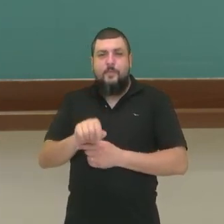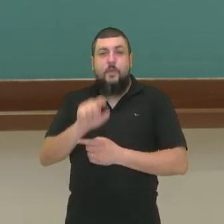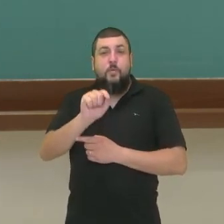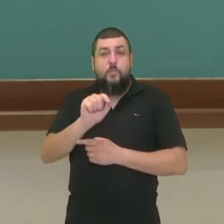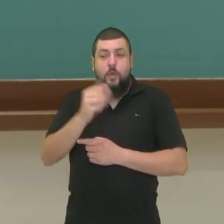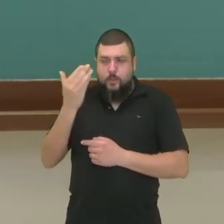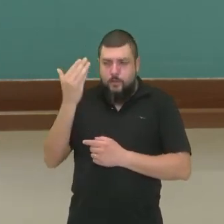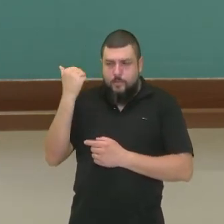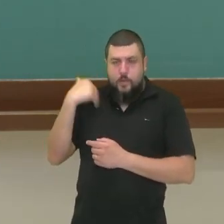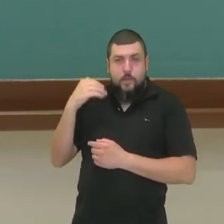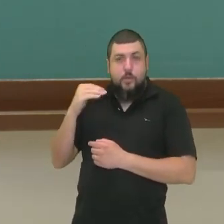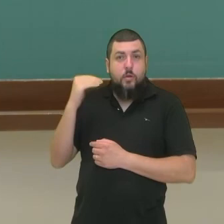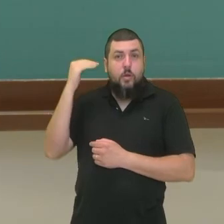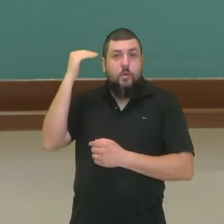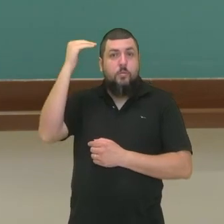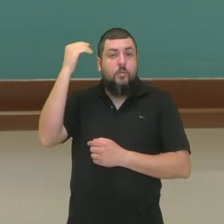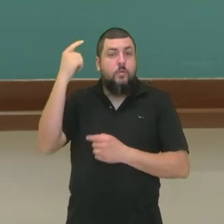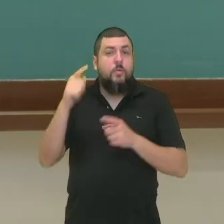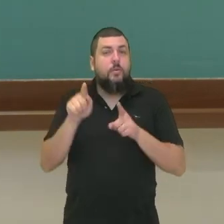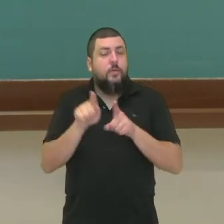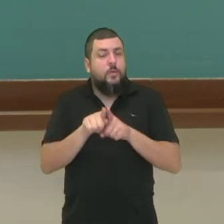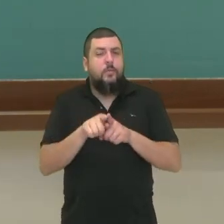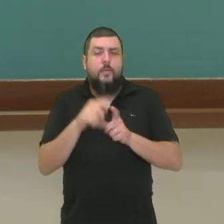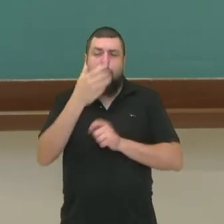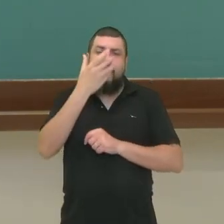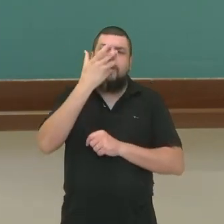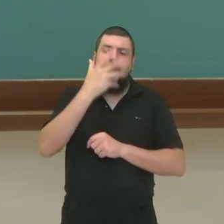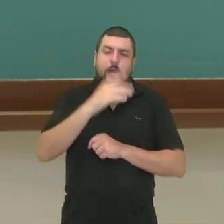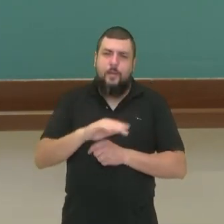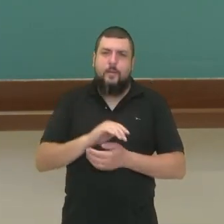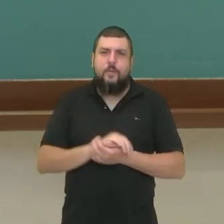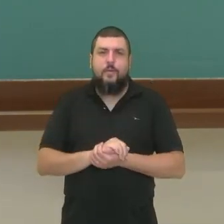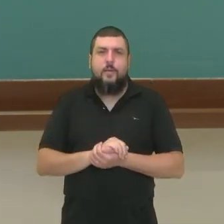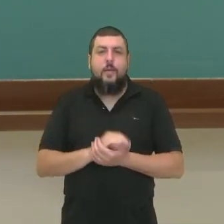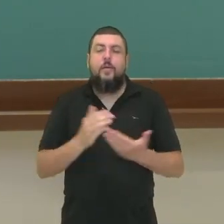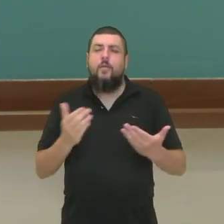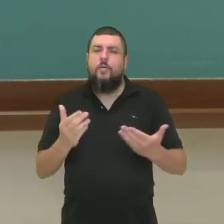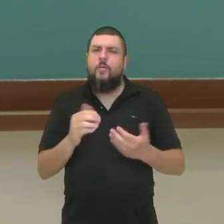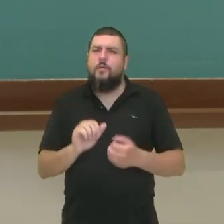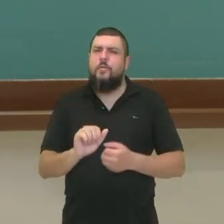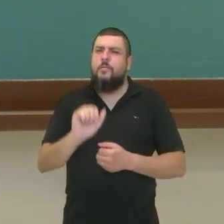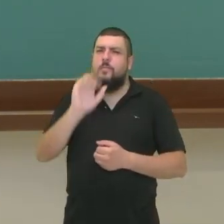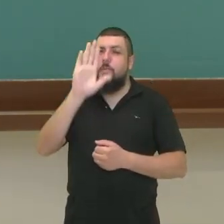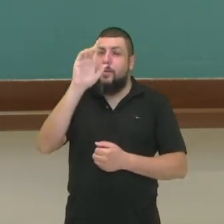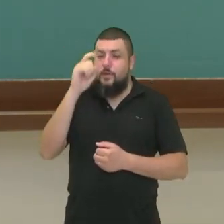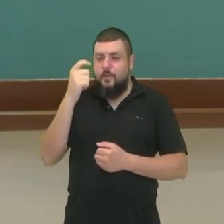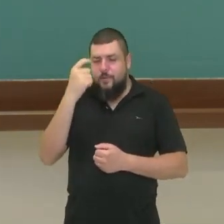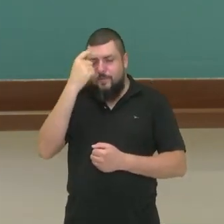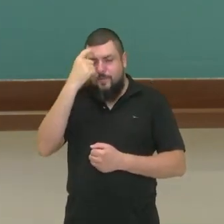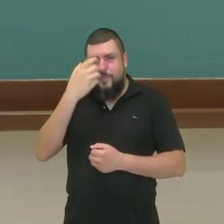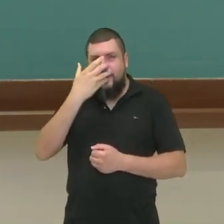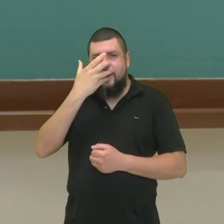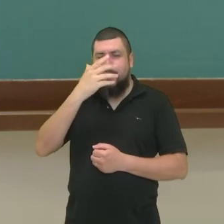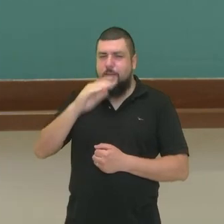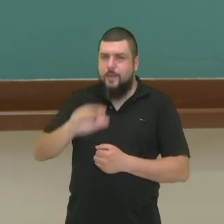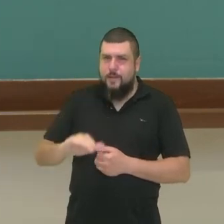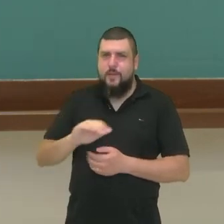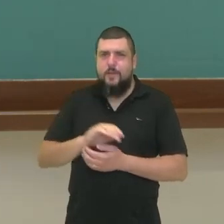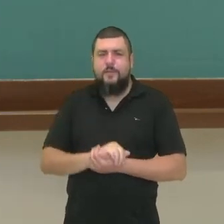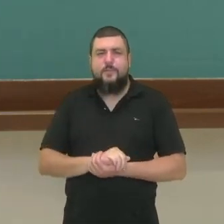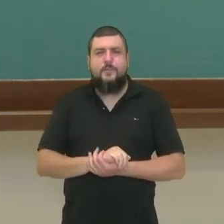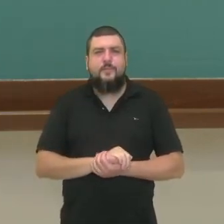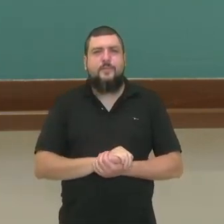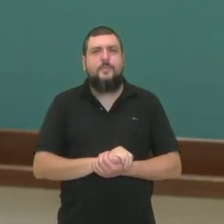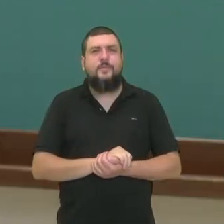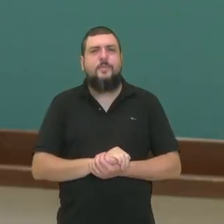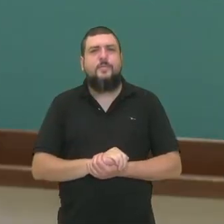também acaba agregando as crianças, e hoje a gente pensa, né, na ciranda, a gente pensa também no universo